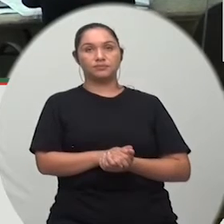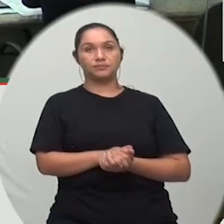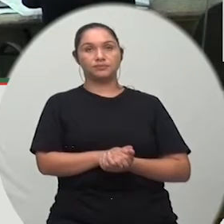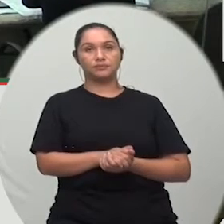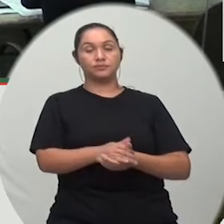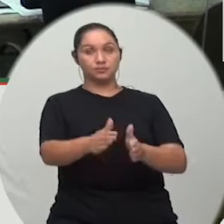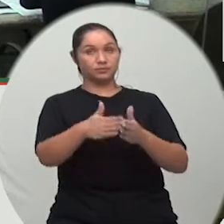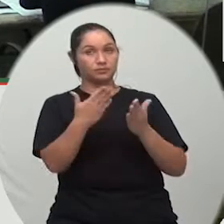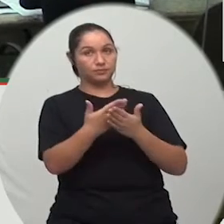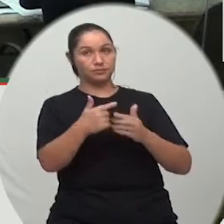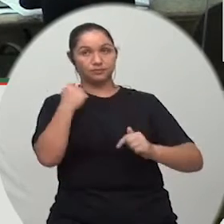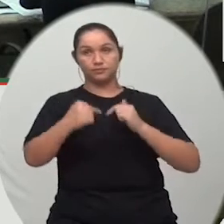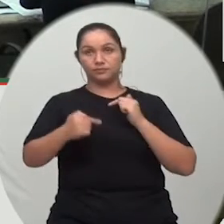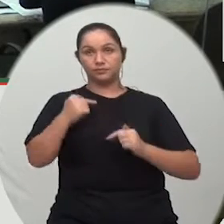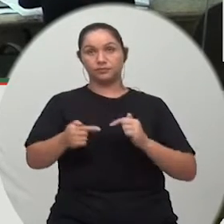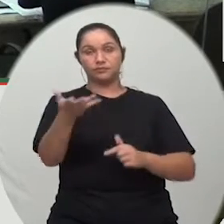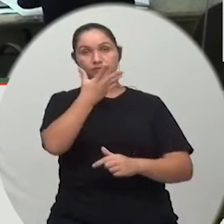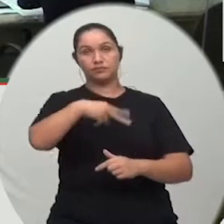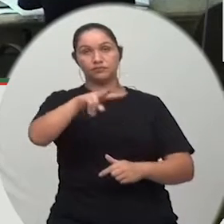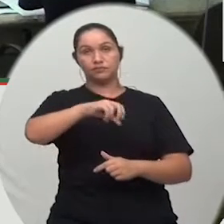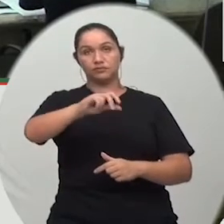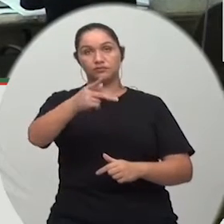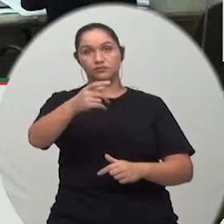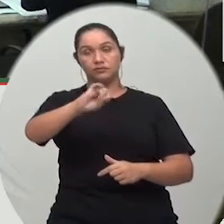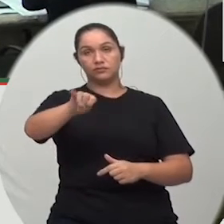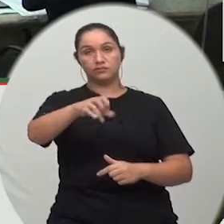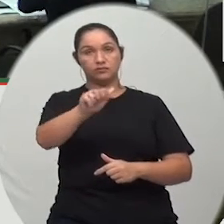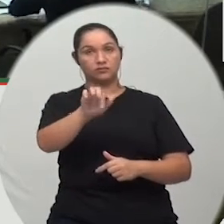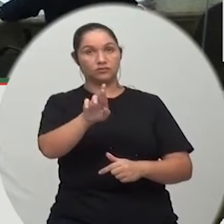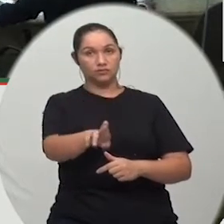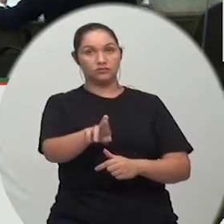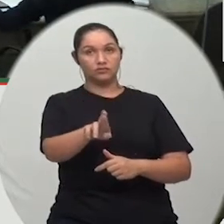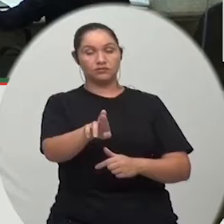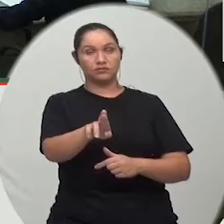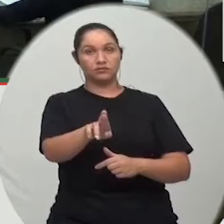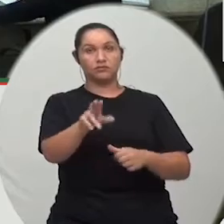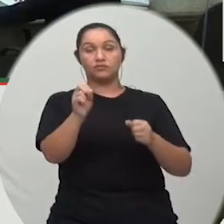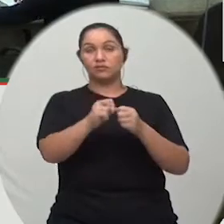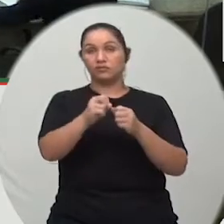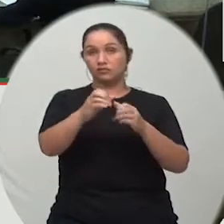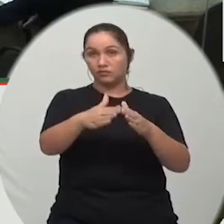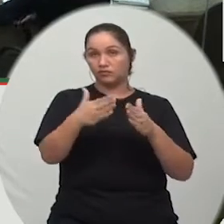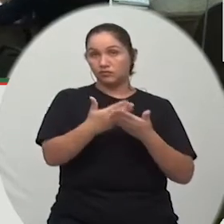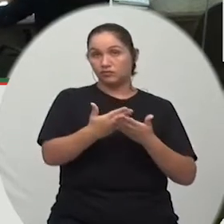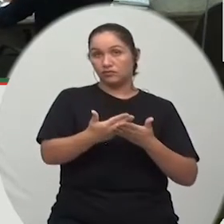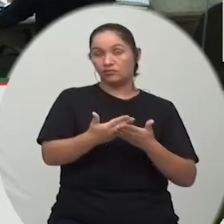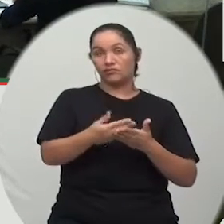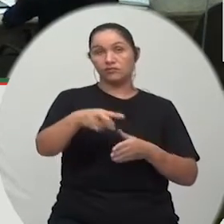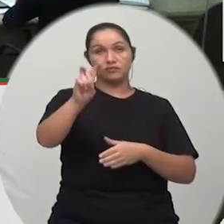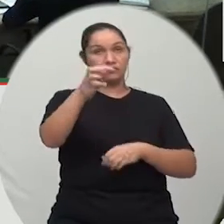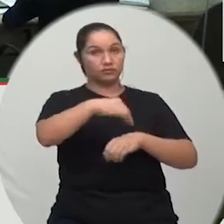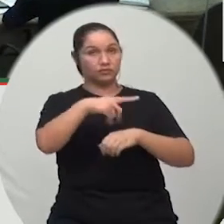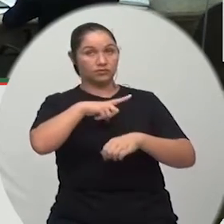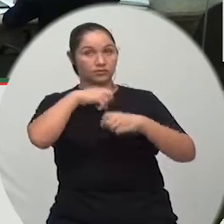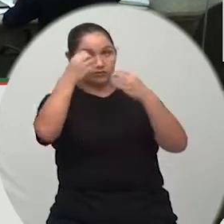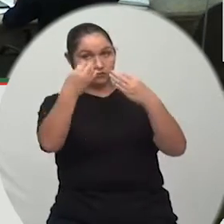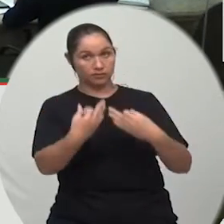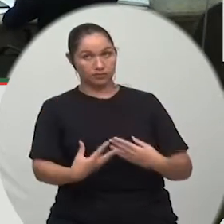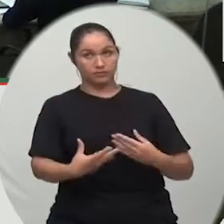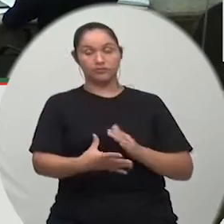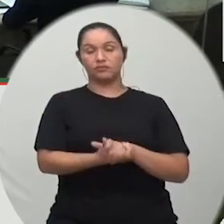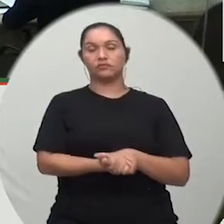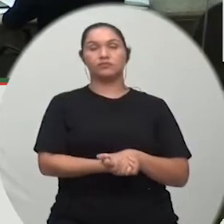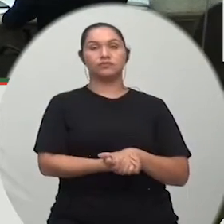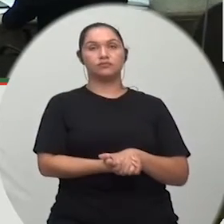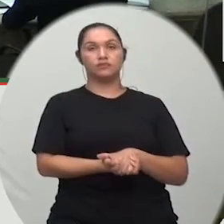O requerimento está em discussão. Com a palavra o vereador proponente, vereador Jair Alexandre. Vossa Excelência dispõe de 5 minutos.